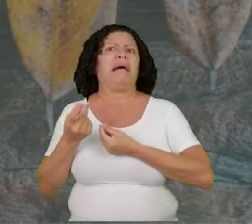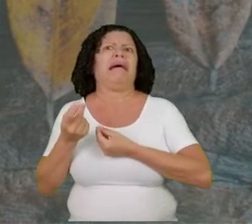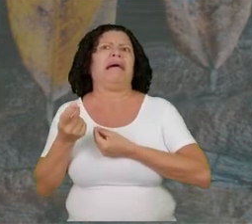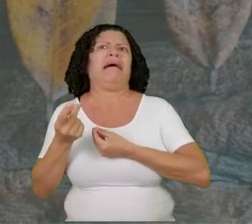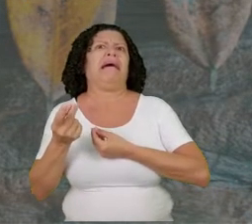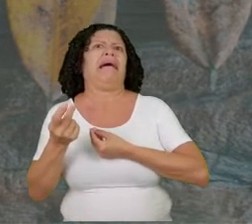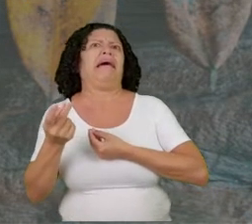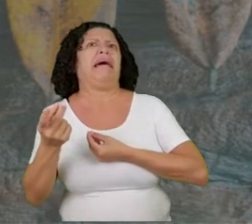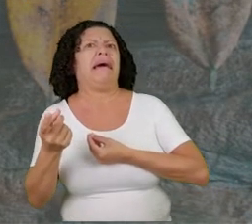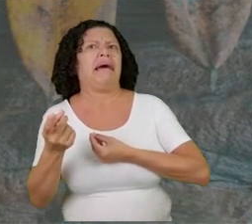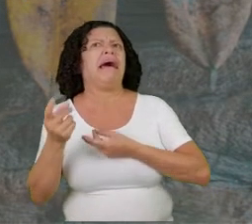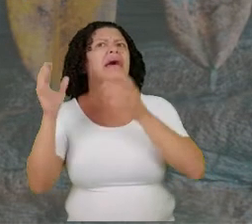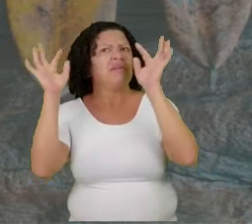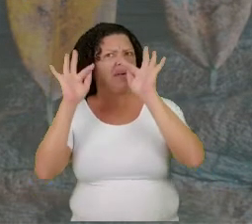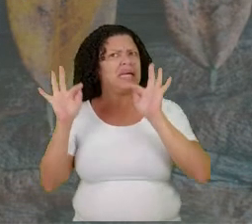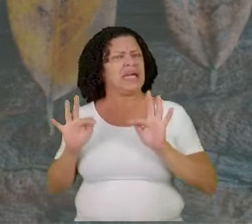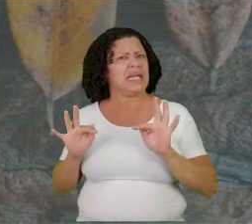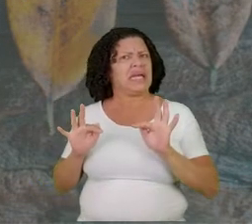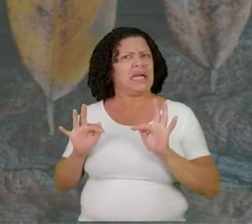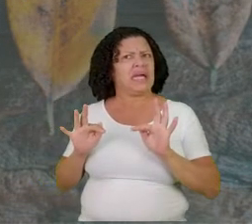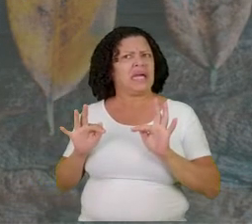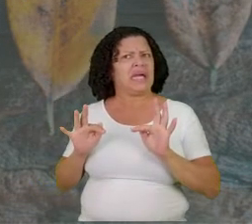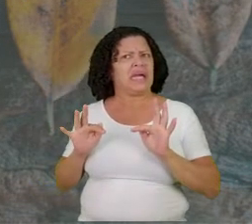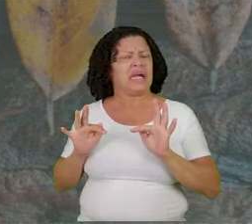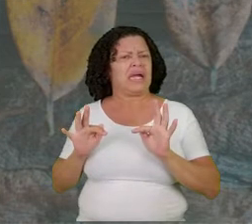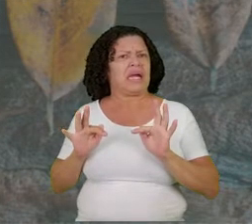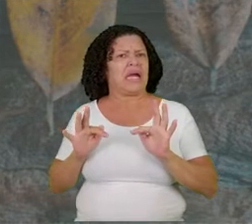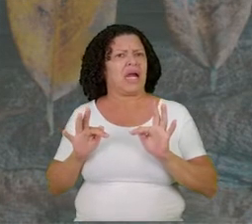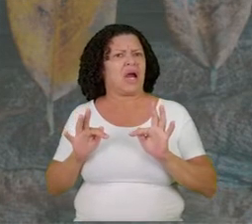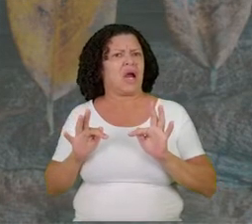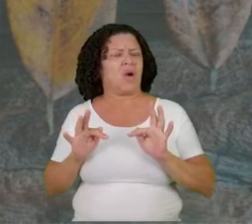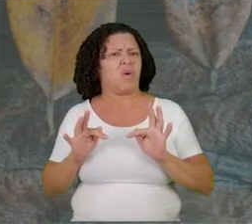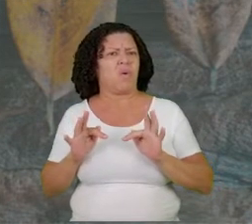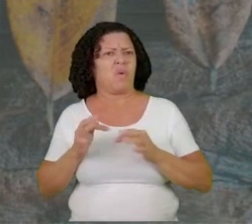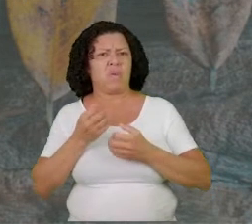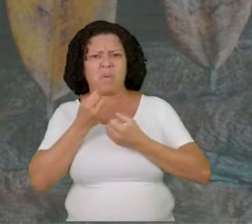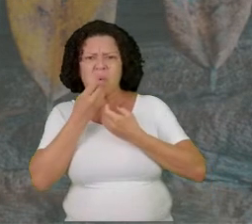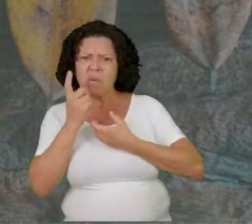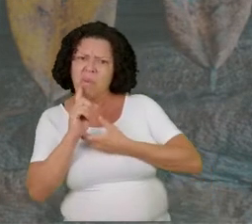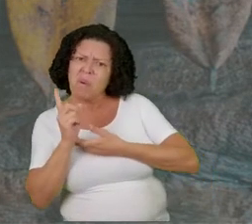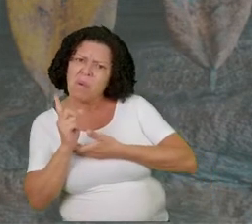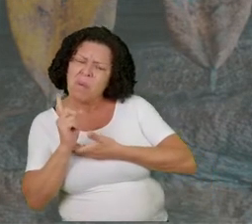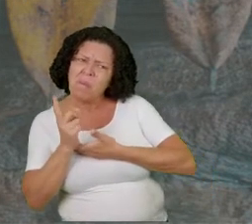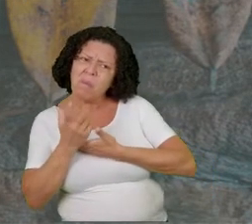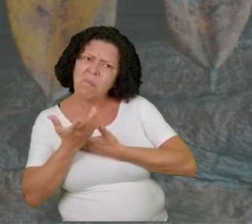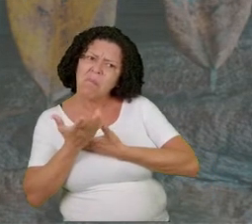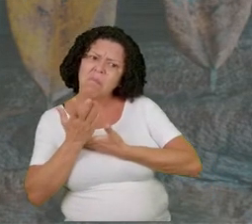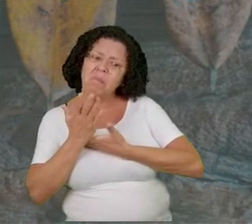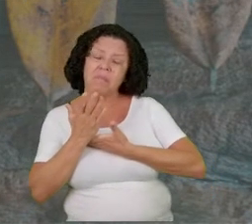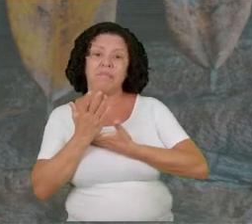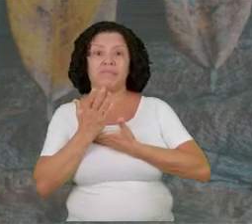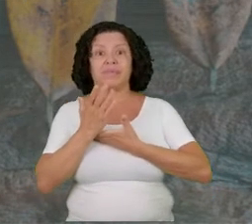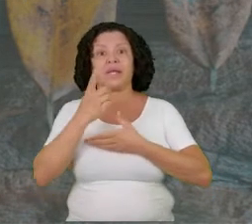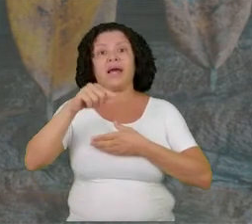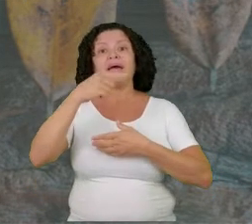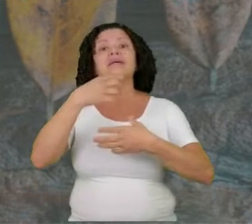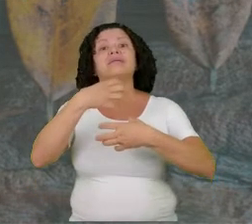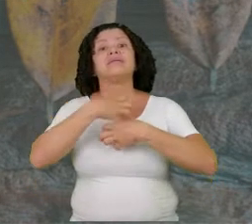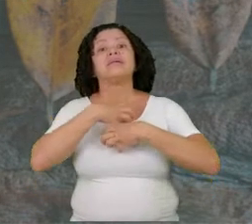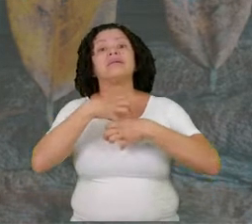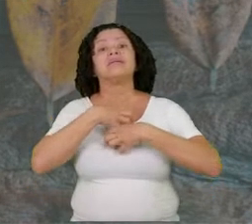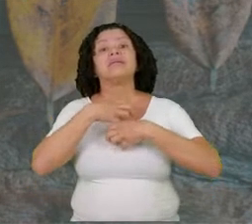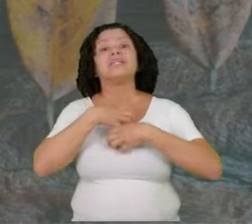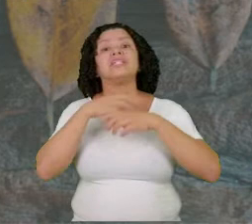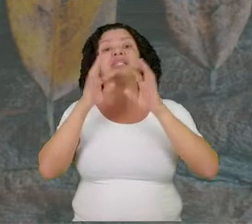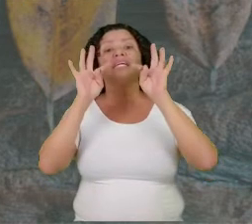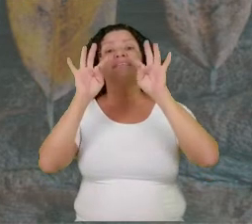eternidade, seja uma condição feliz, seja uma condição desagradável, né? E essa sensação